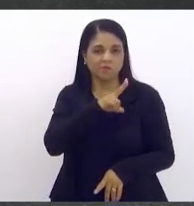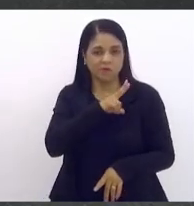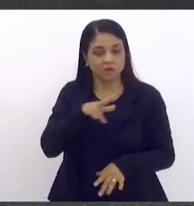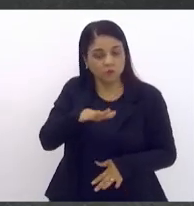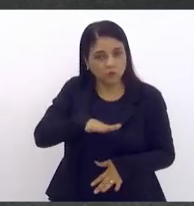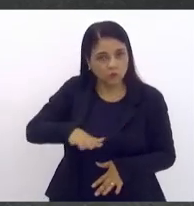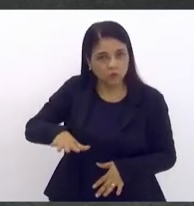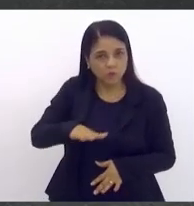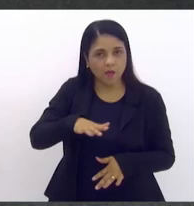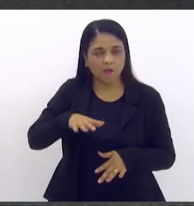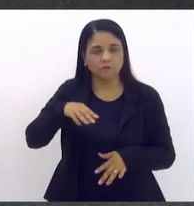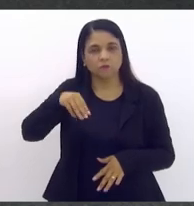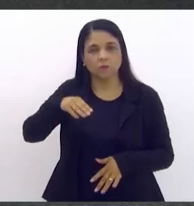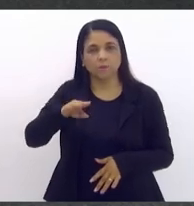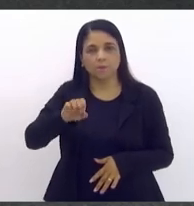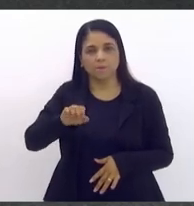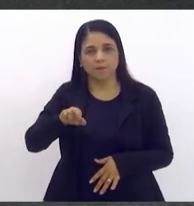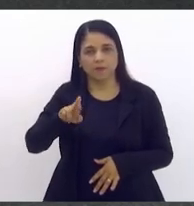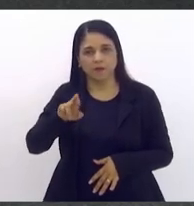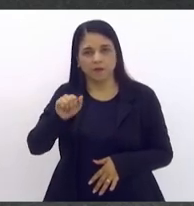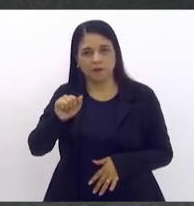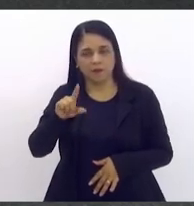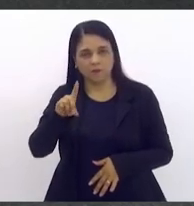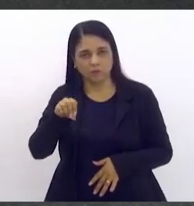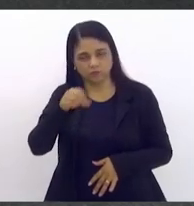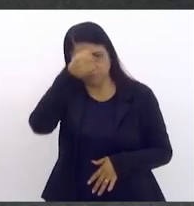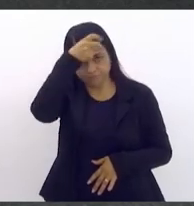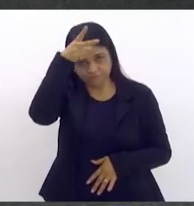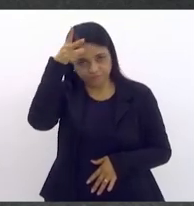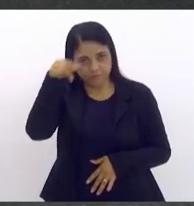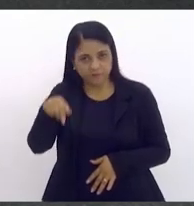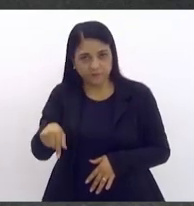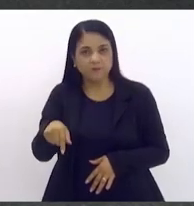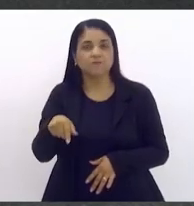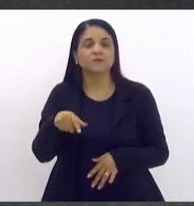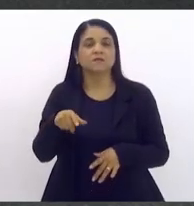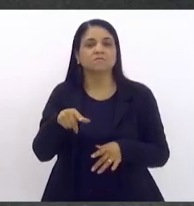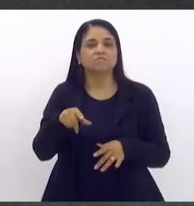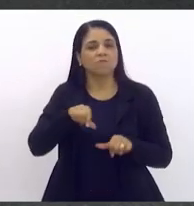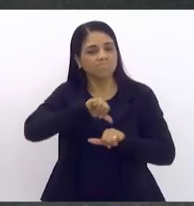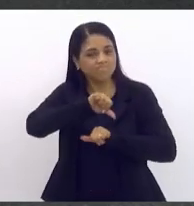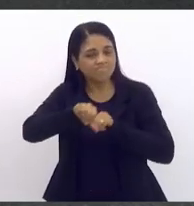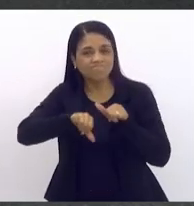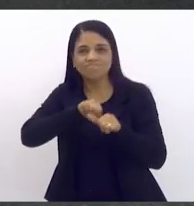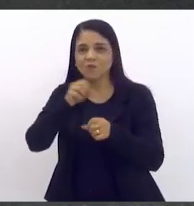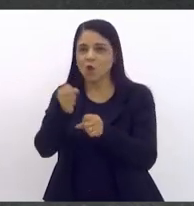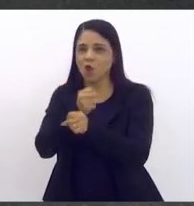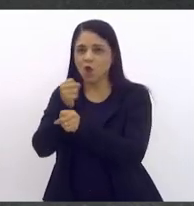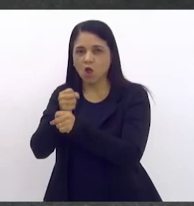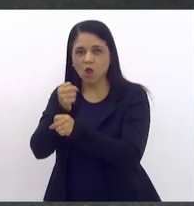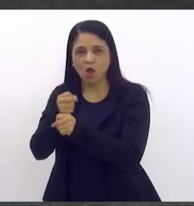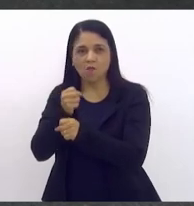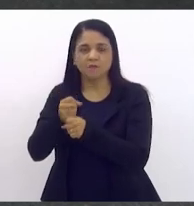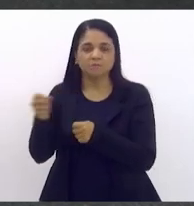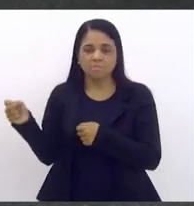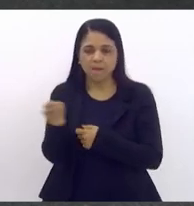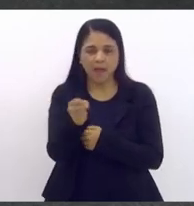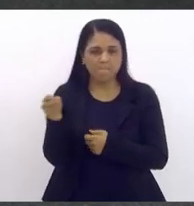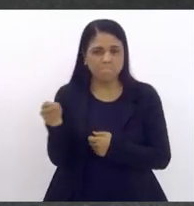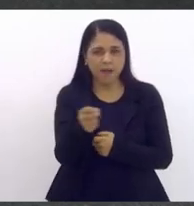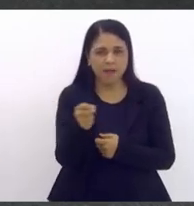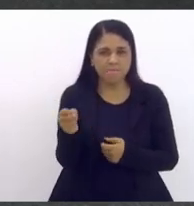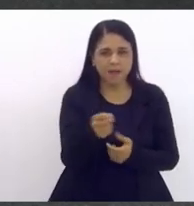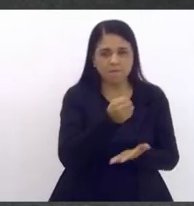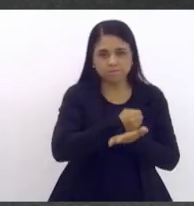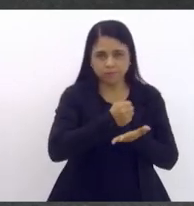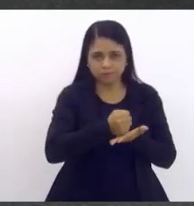espaço do mercado municipal foi revitalizado, gerou, de maneira direta, centenas de empregos